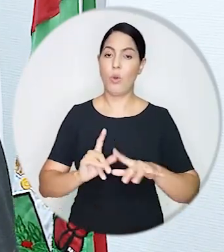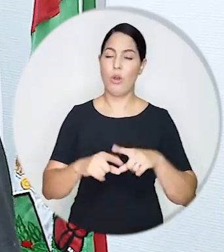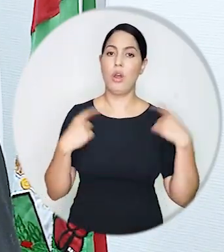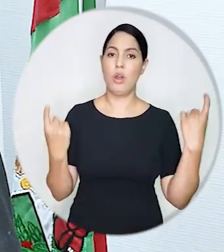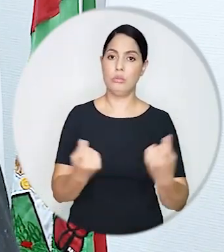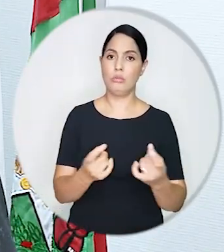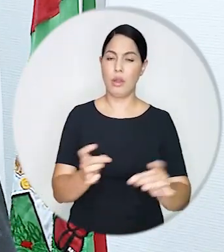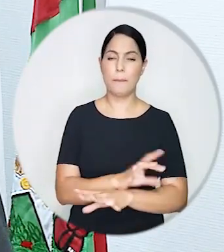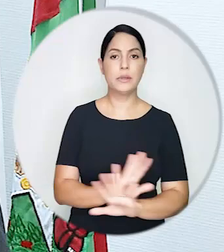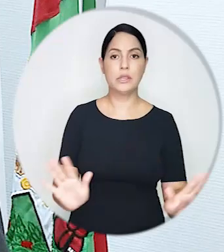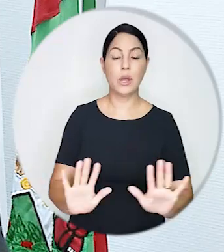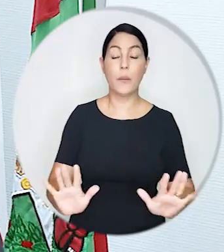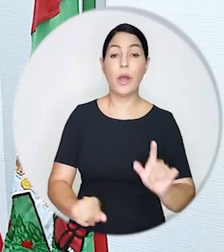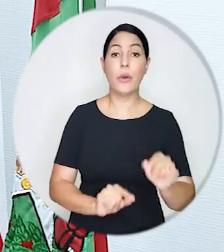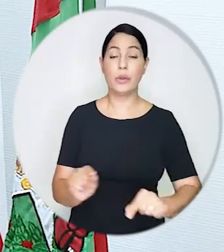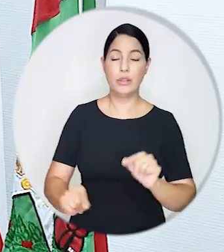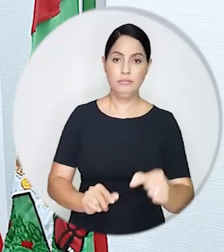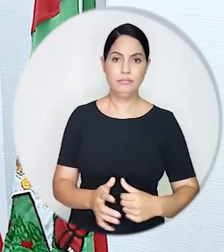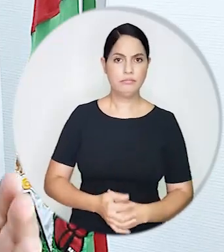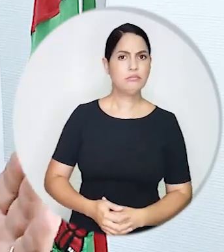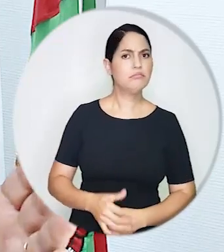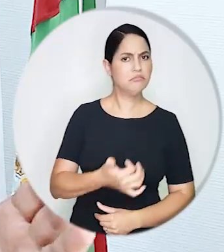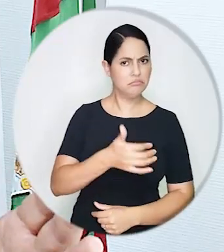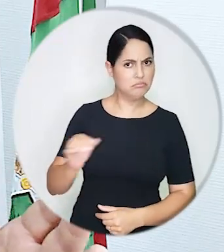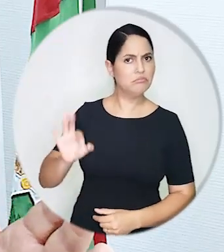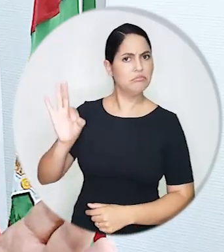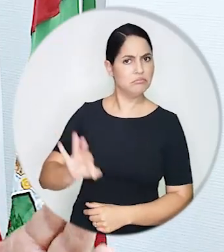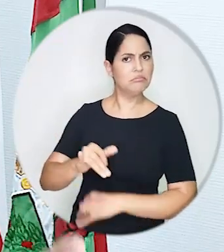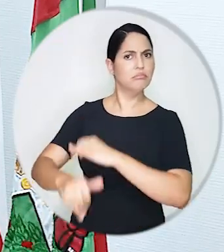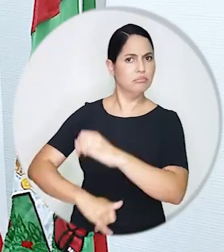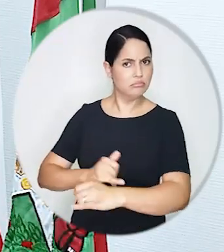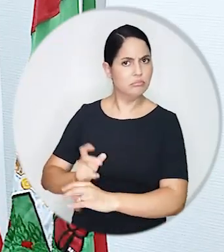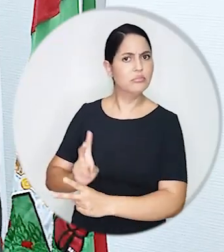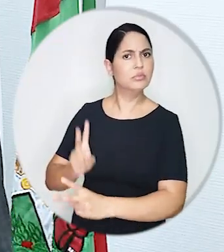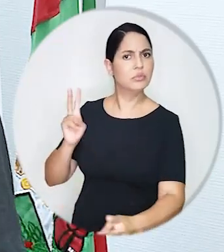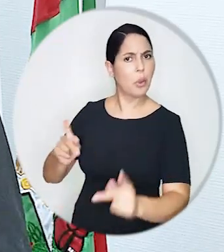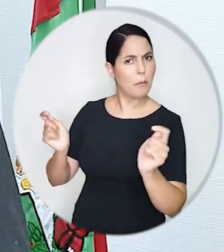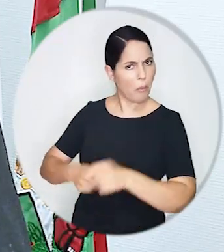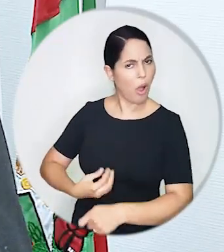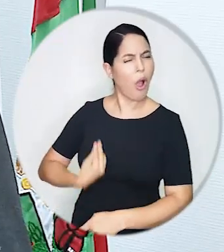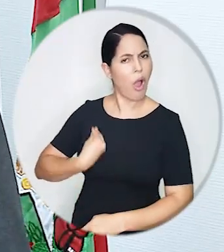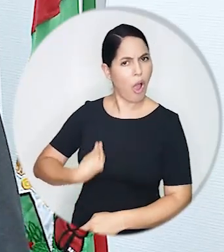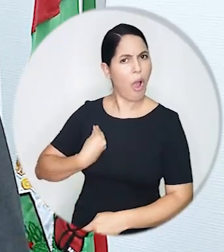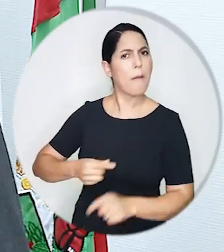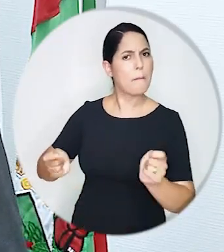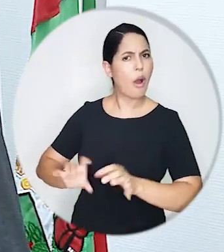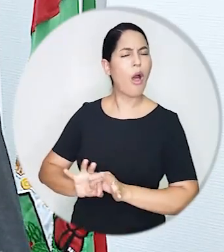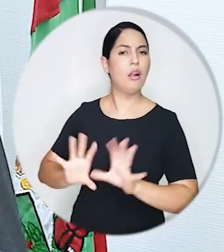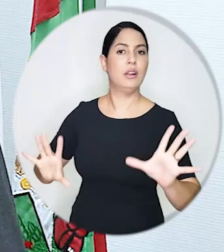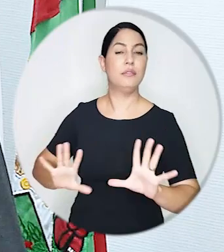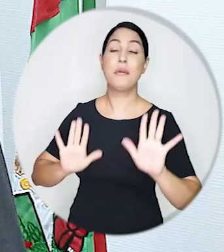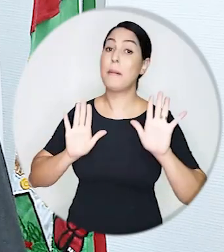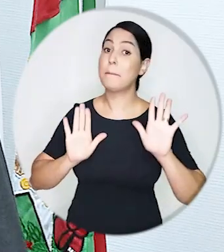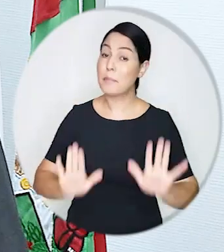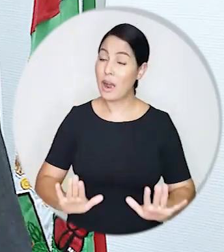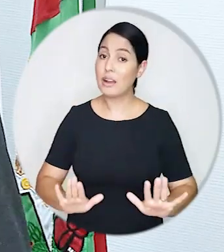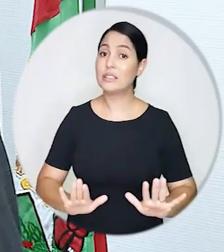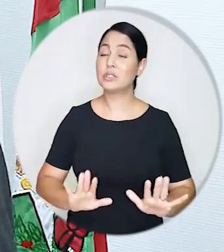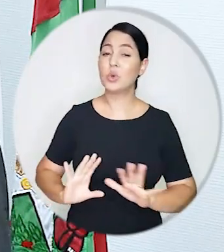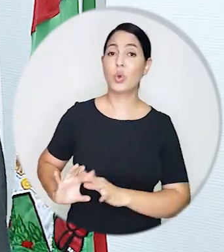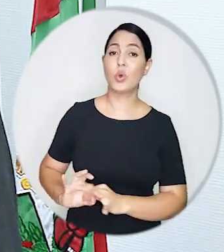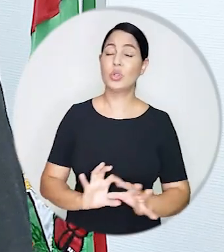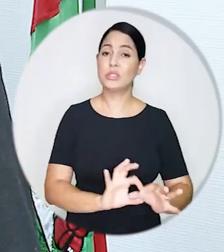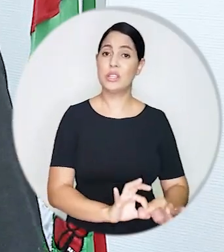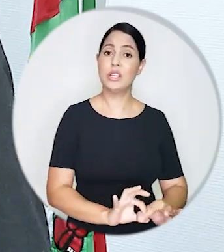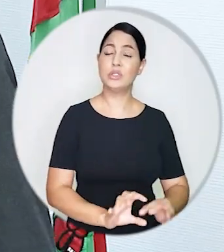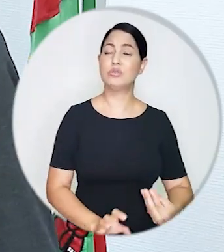contrário, o que nós defendemos é que o juízo 100% digital continue válido, que nós possamos realizar os atos virtuais,